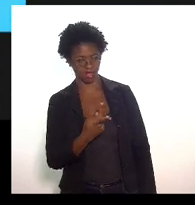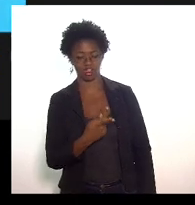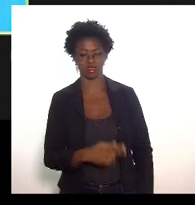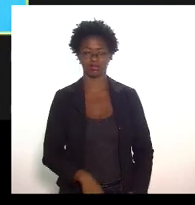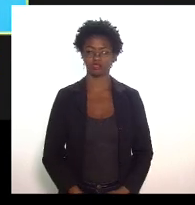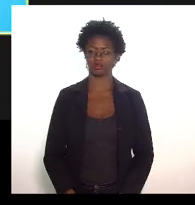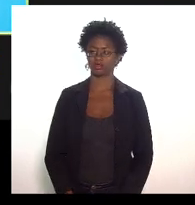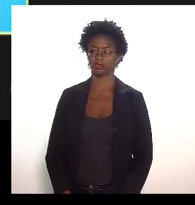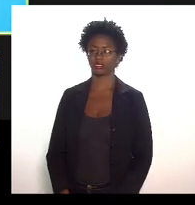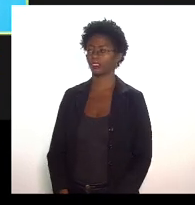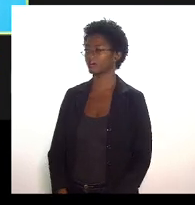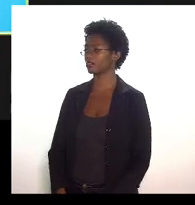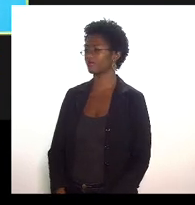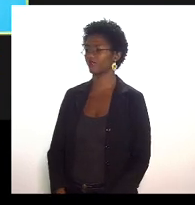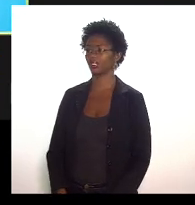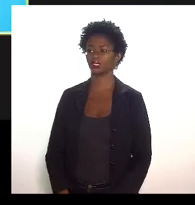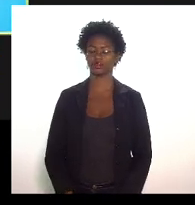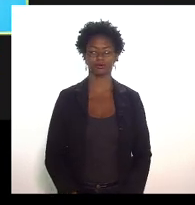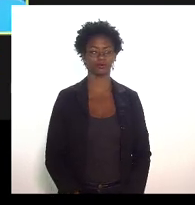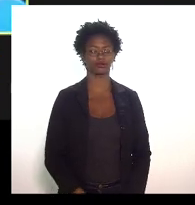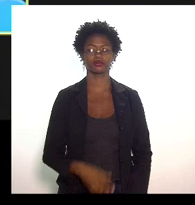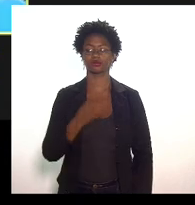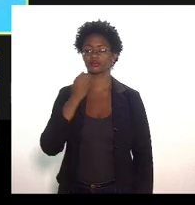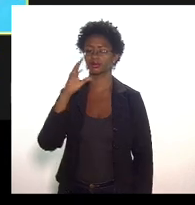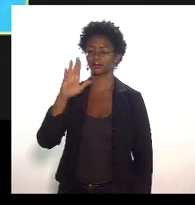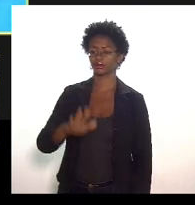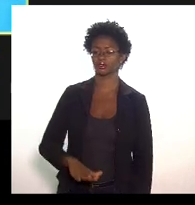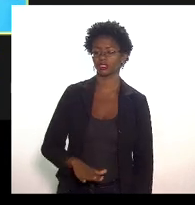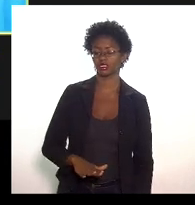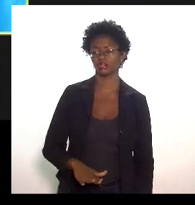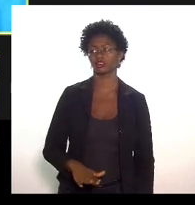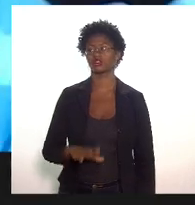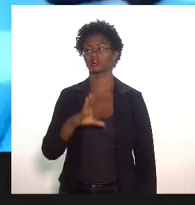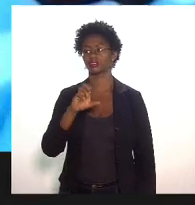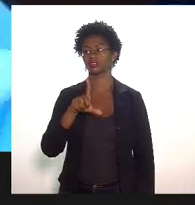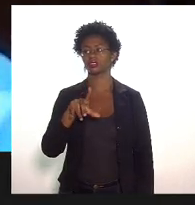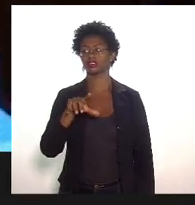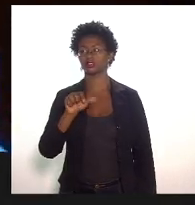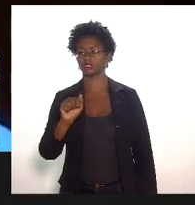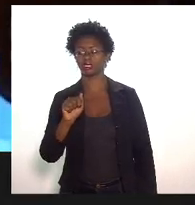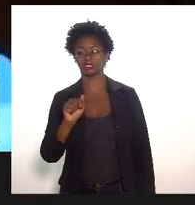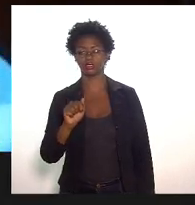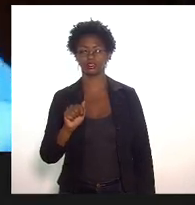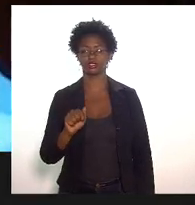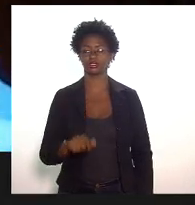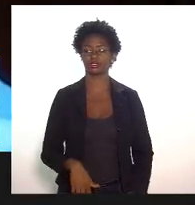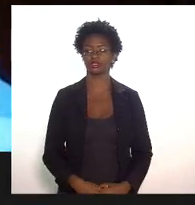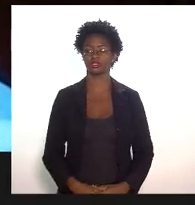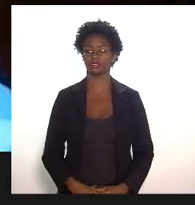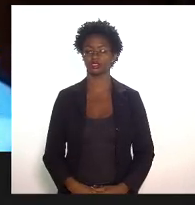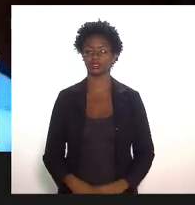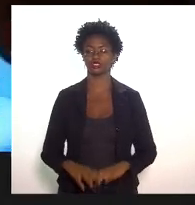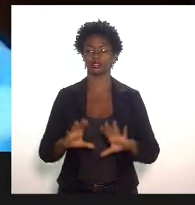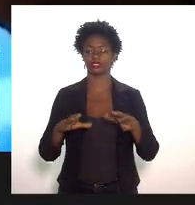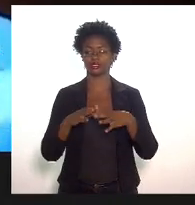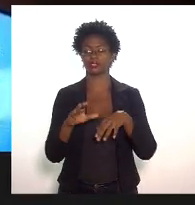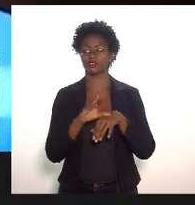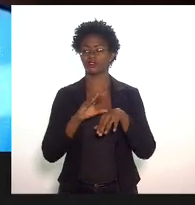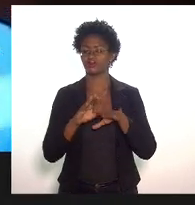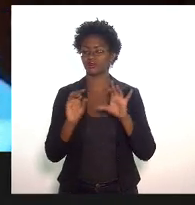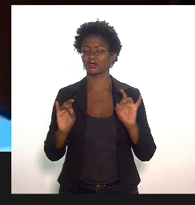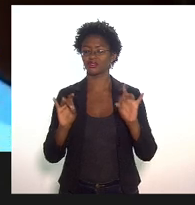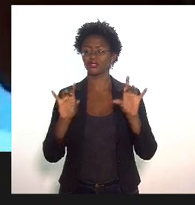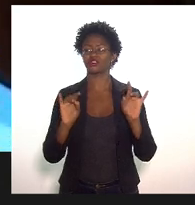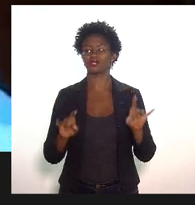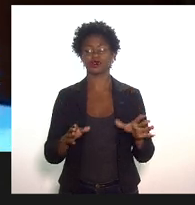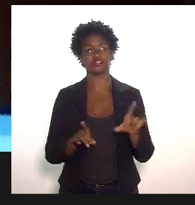Boa tarde, deputada Célia Jordão, que preside essa comissão especial. deputados Rubens Bontempo,